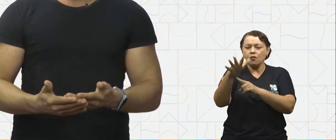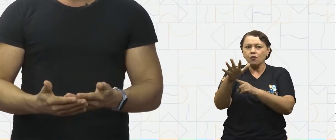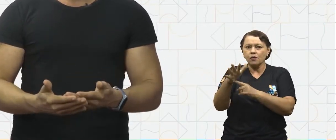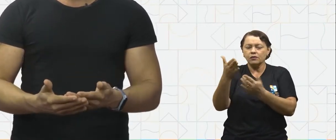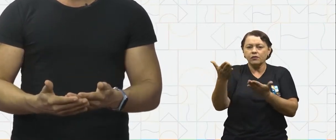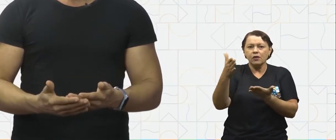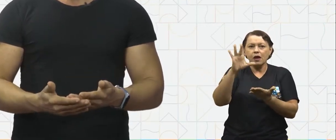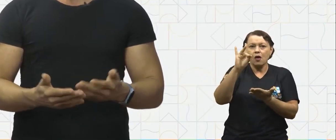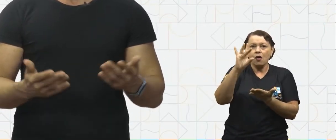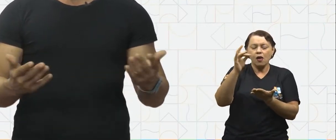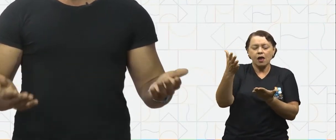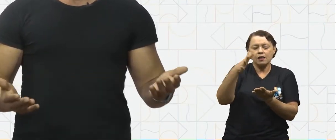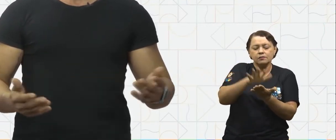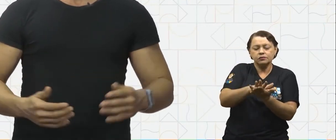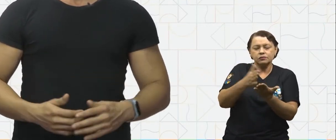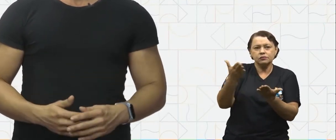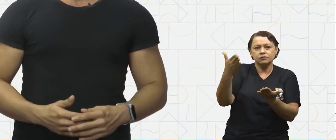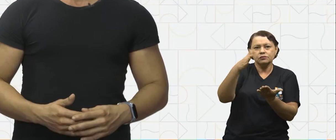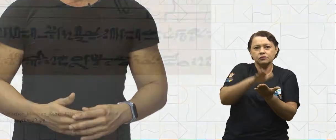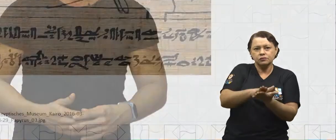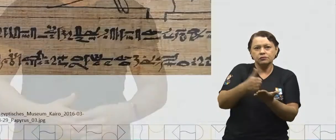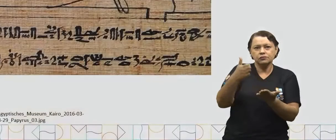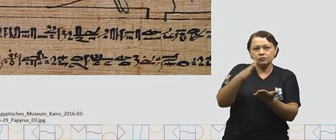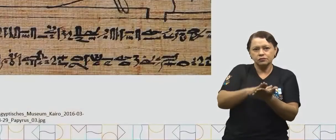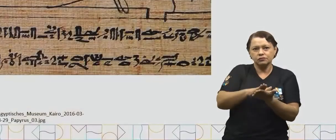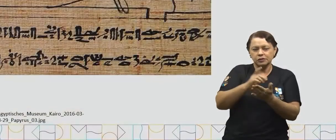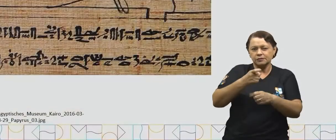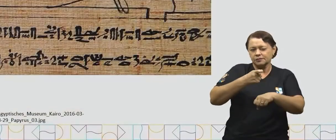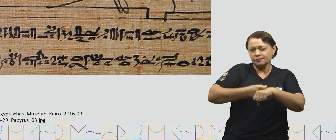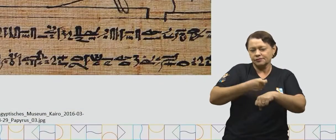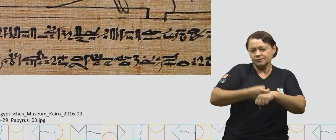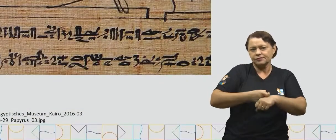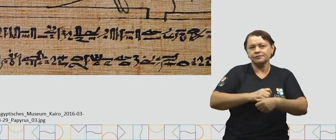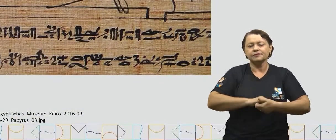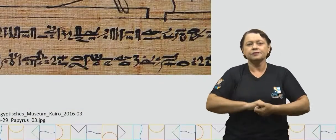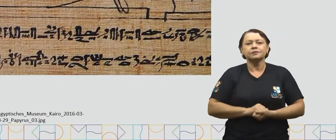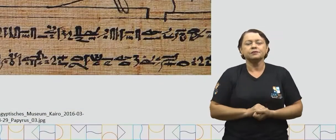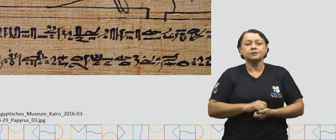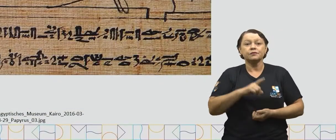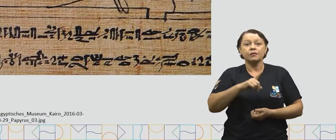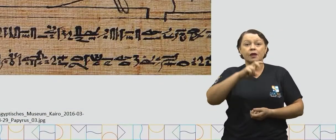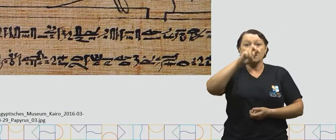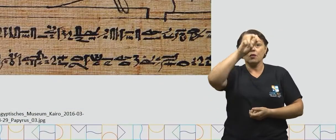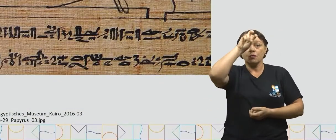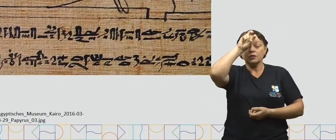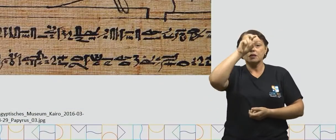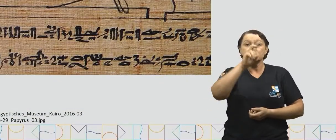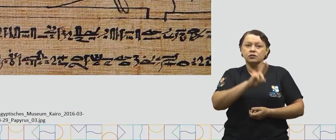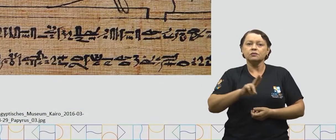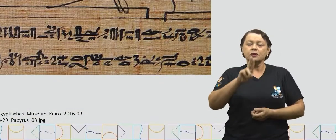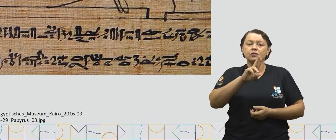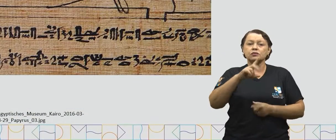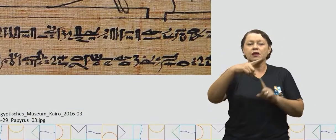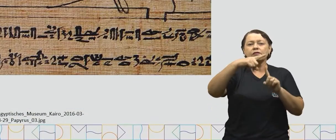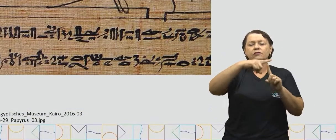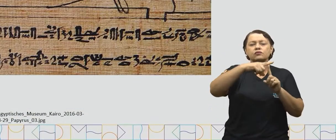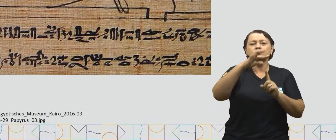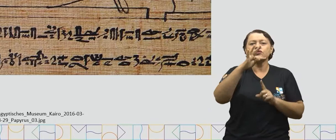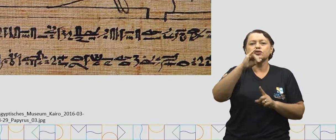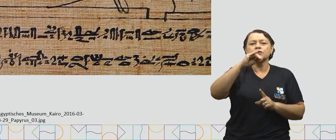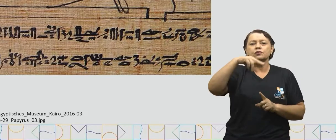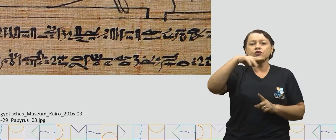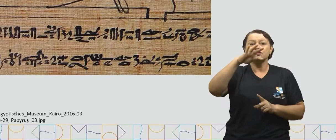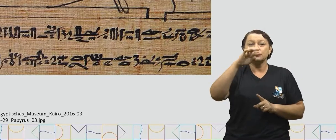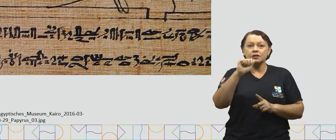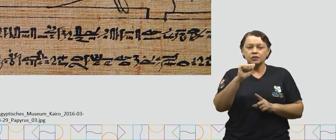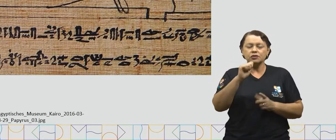as outras, para dar mais resistência às folhas. Os egípcios usavam um tipo de tinta para escrever no papiro pronto